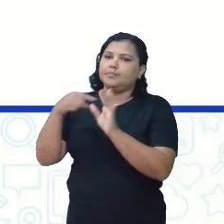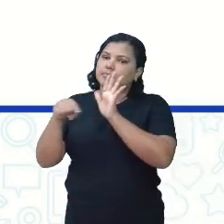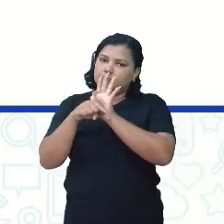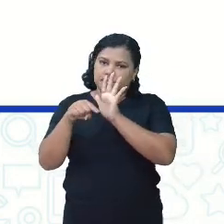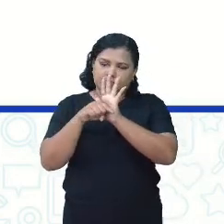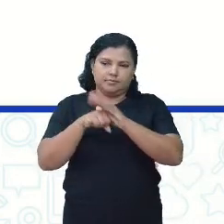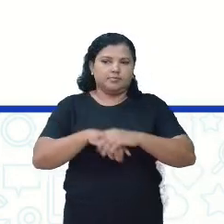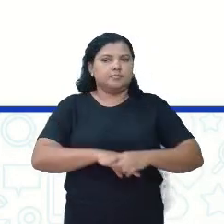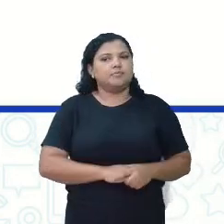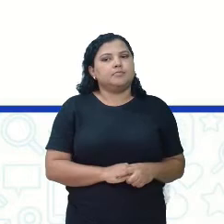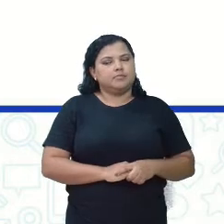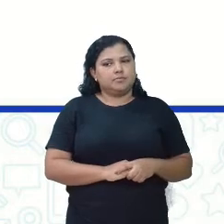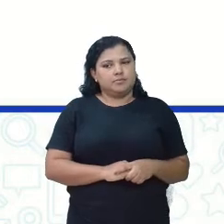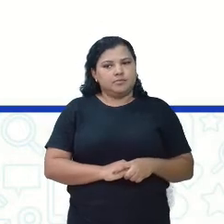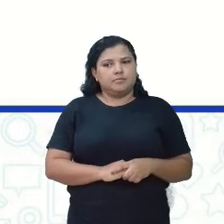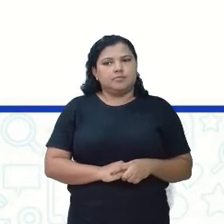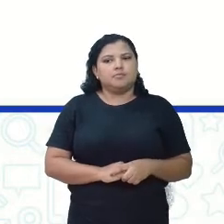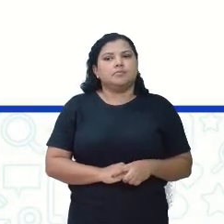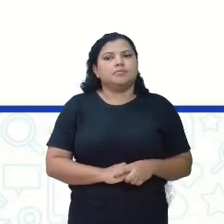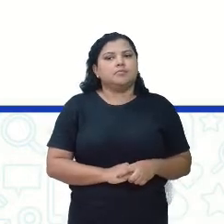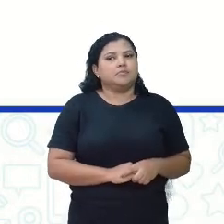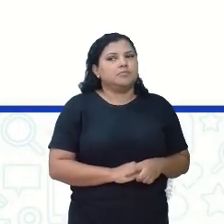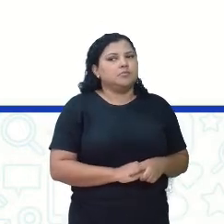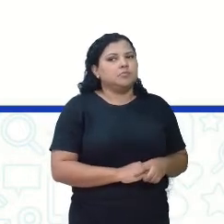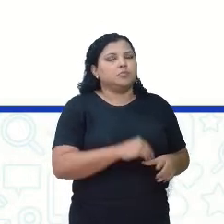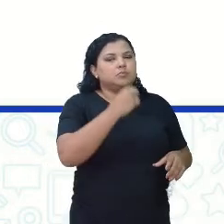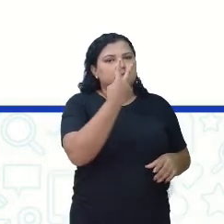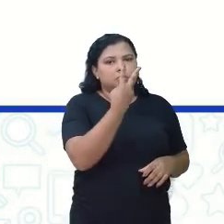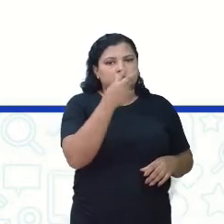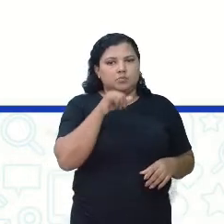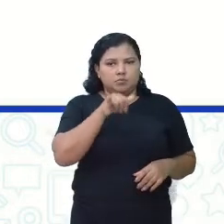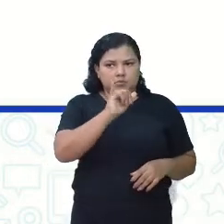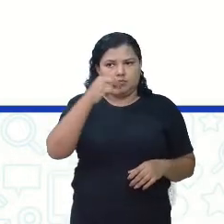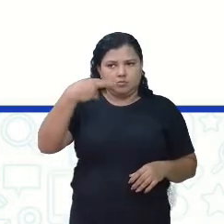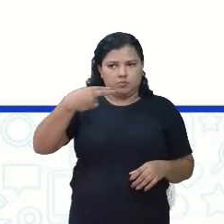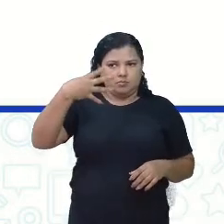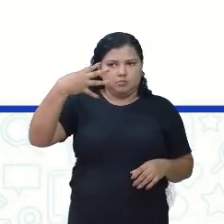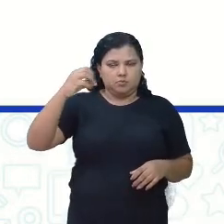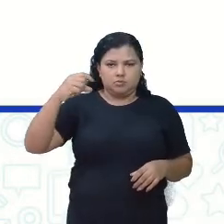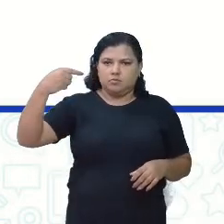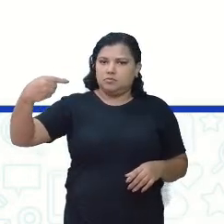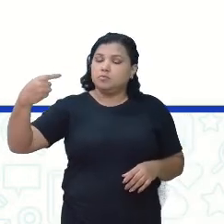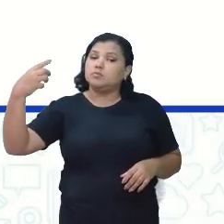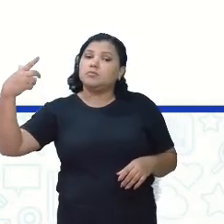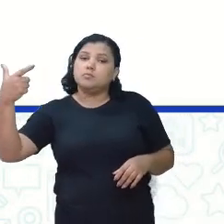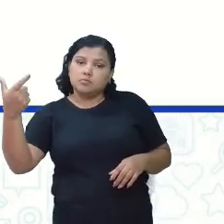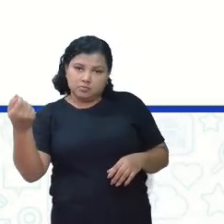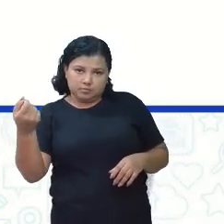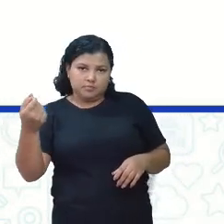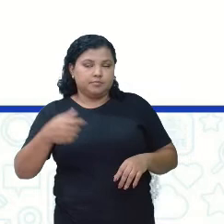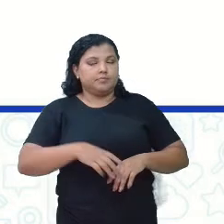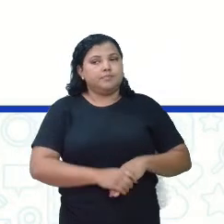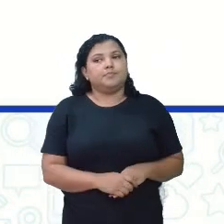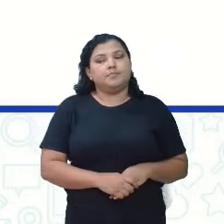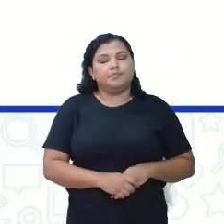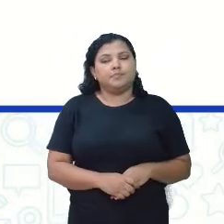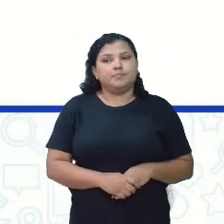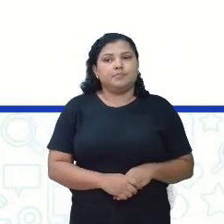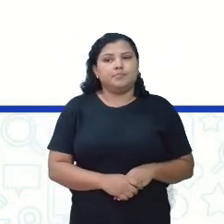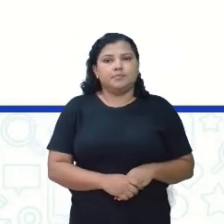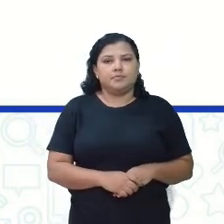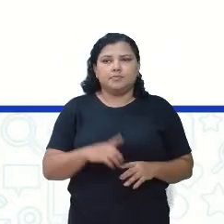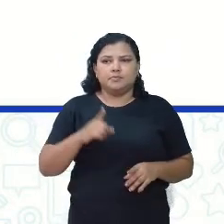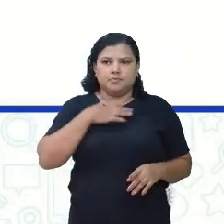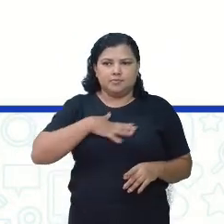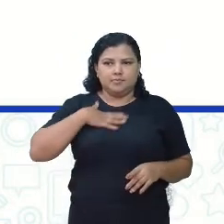lá negativo. Então, eu vou ter aqui, ó, 2y é igual a 40 menos 20, certo? Tu gostou